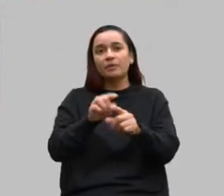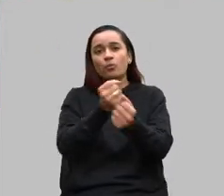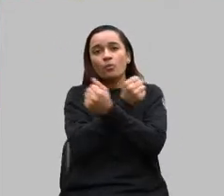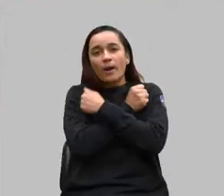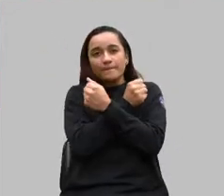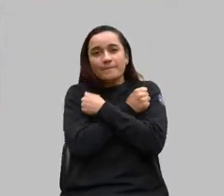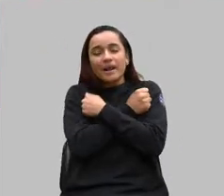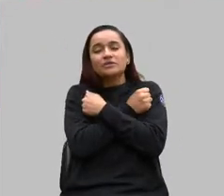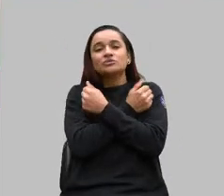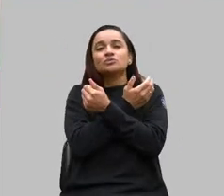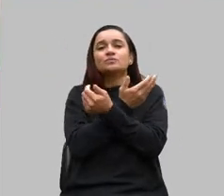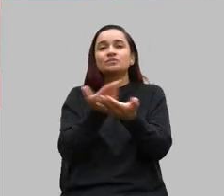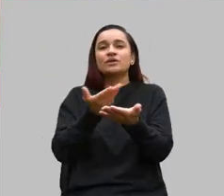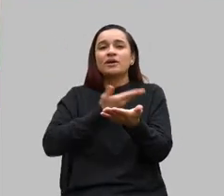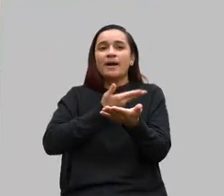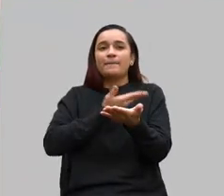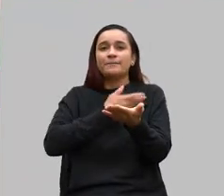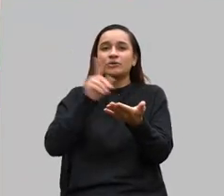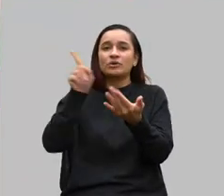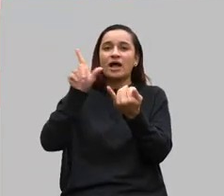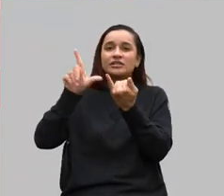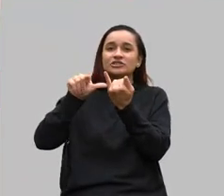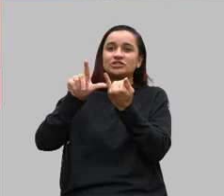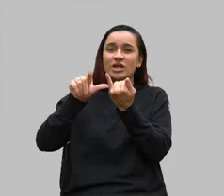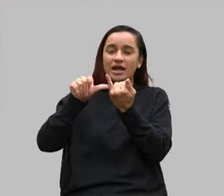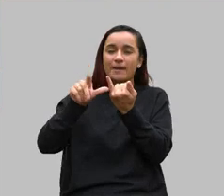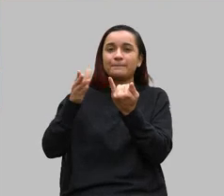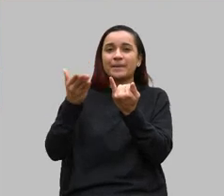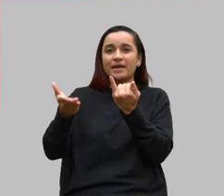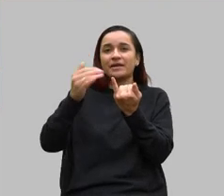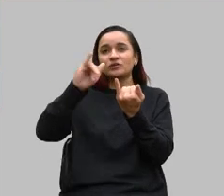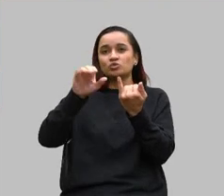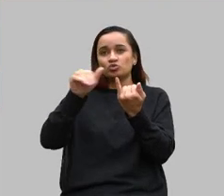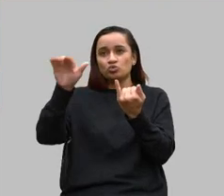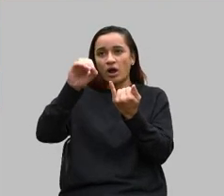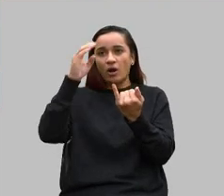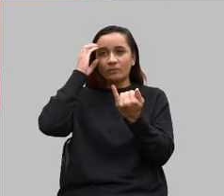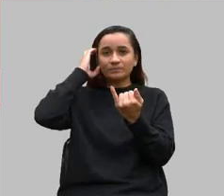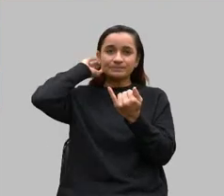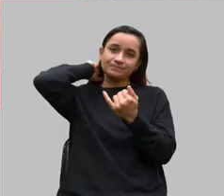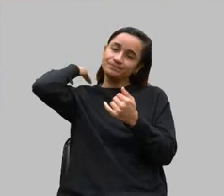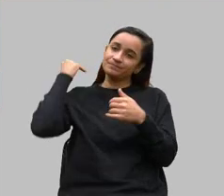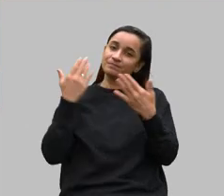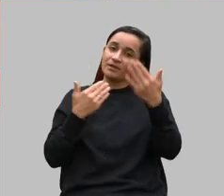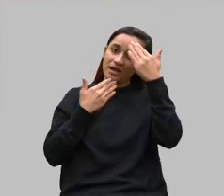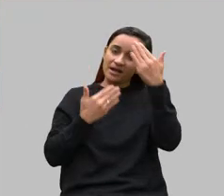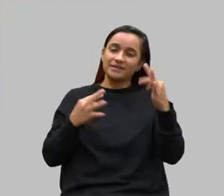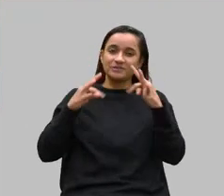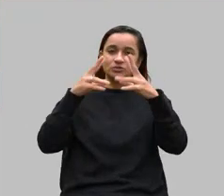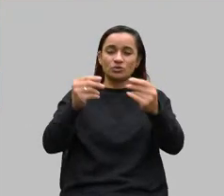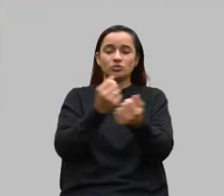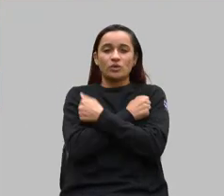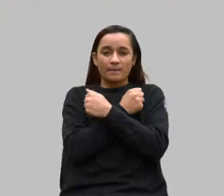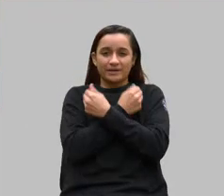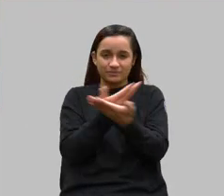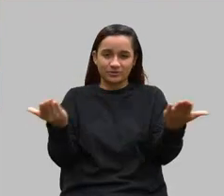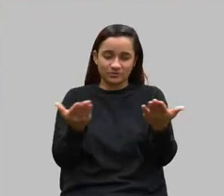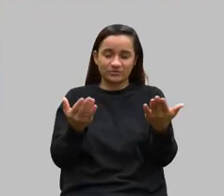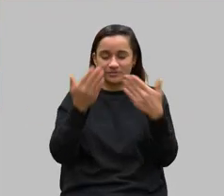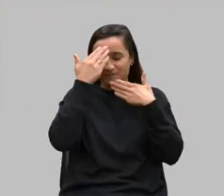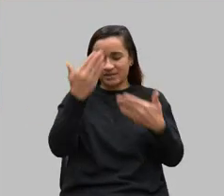é um é um companheiro de Garapé antigo né João Mas agradeço então a todos e um abraço a todos aqui tá